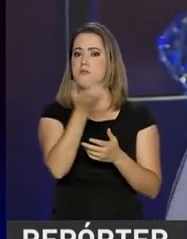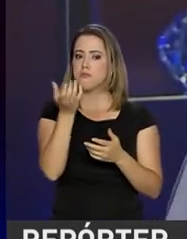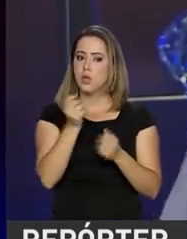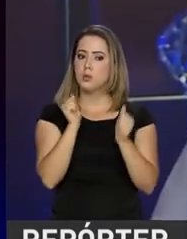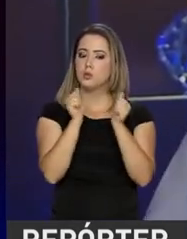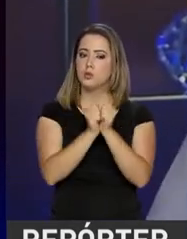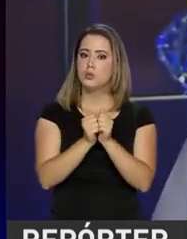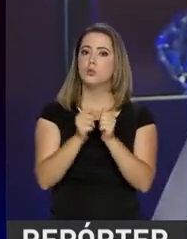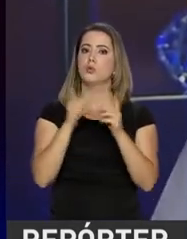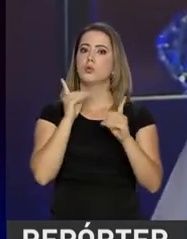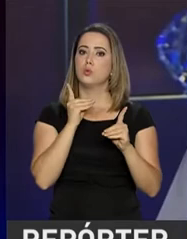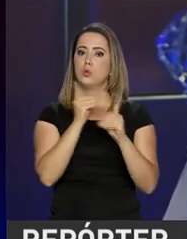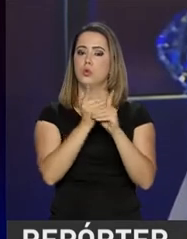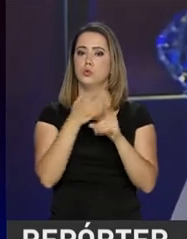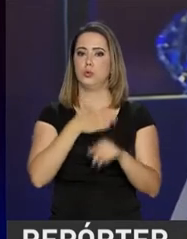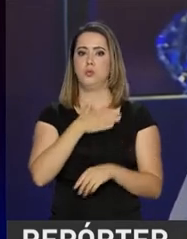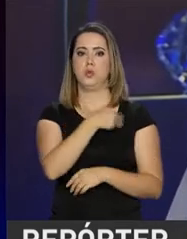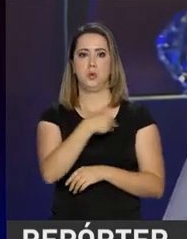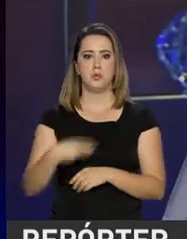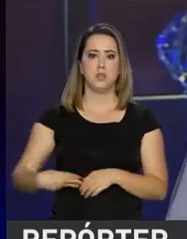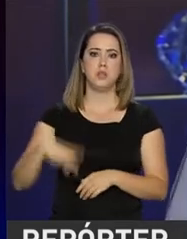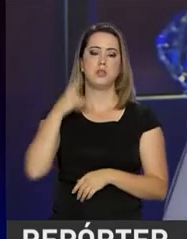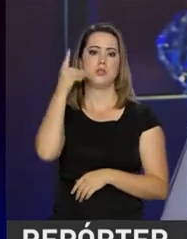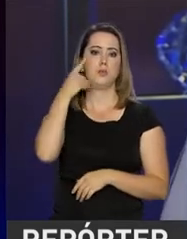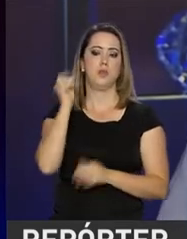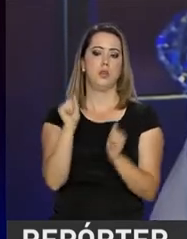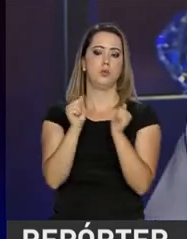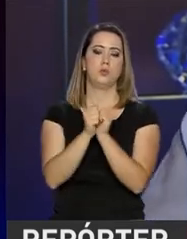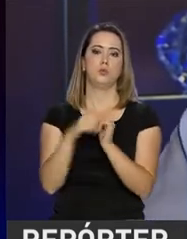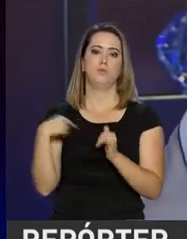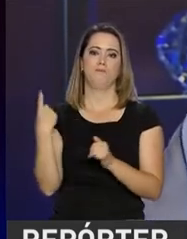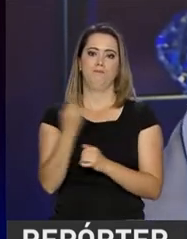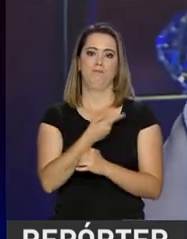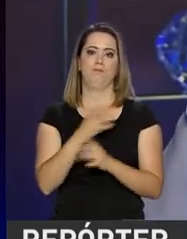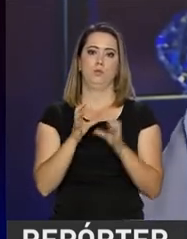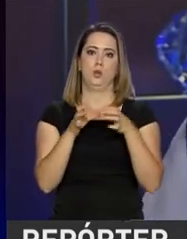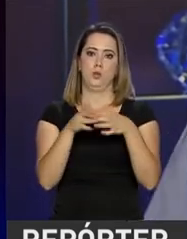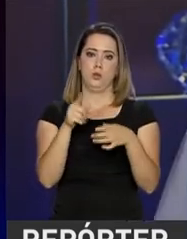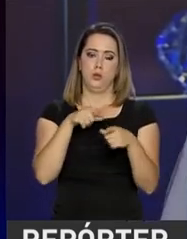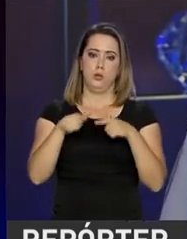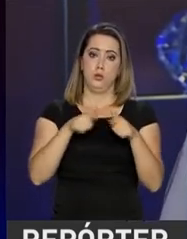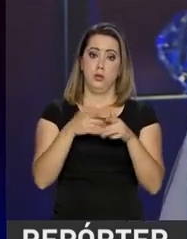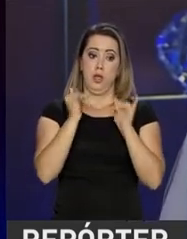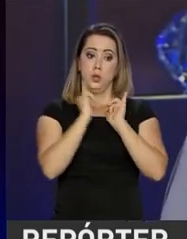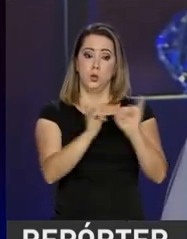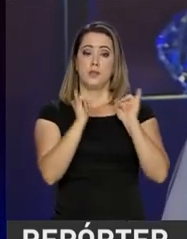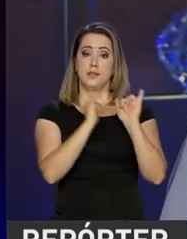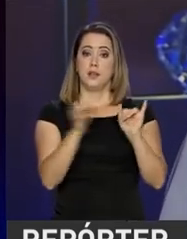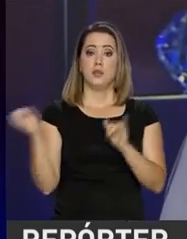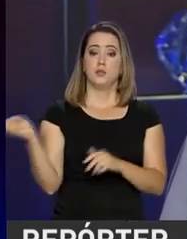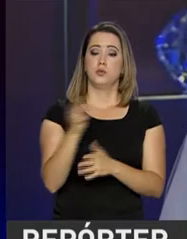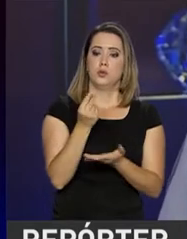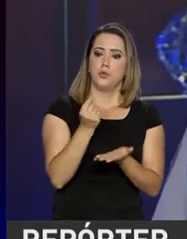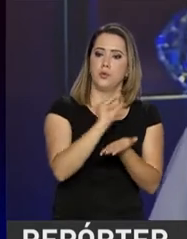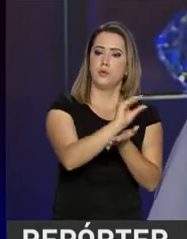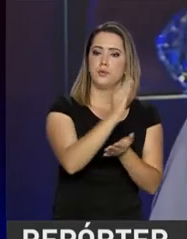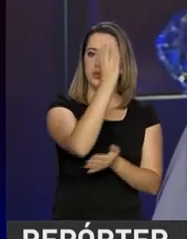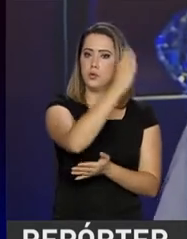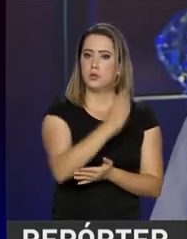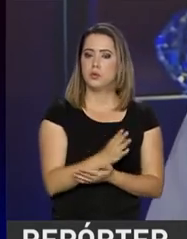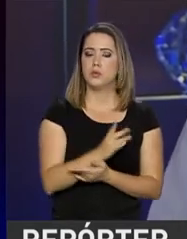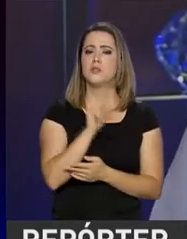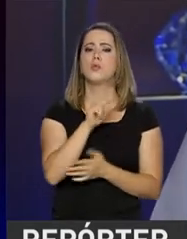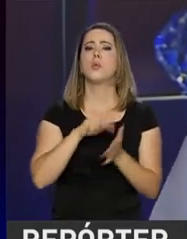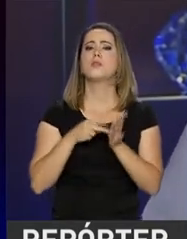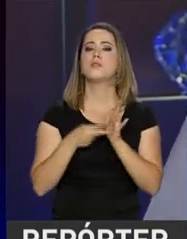encontro comigo com os ministros e deputados que me acompanham para anunciar novos investimentos no brasil ou seja um